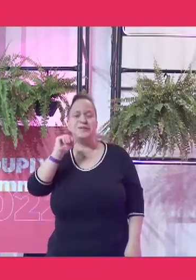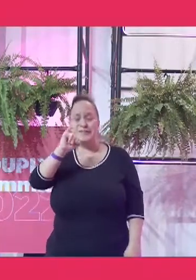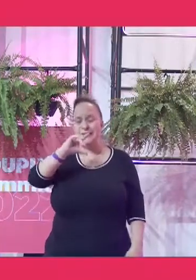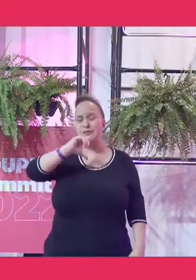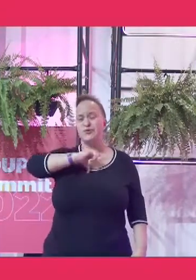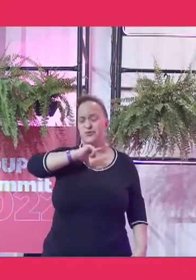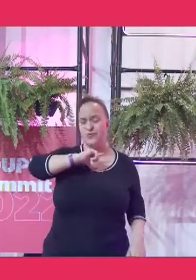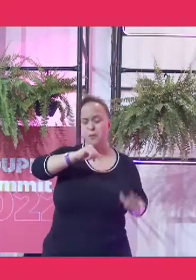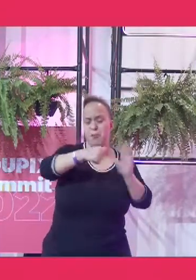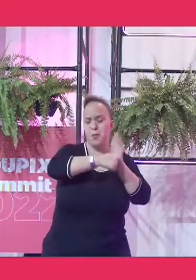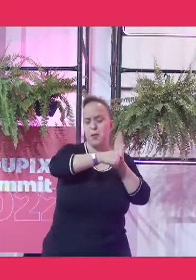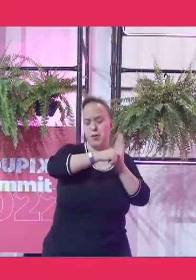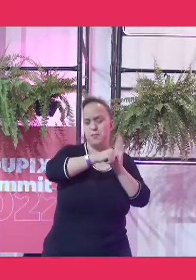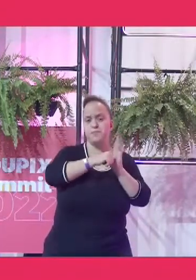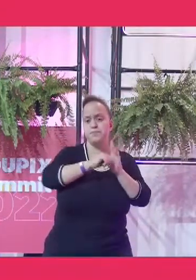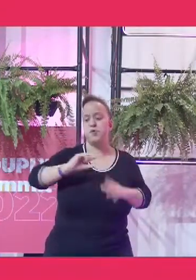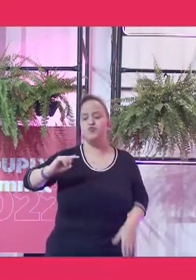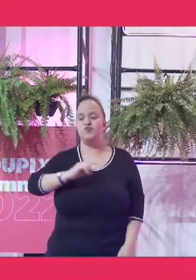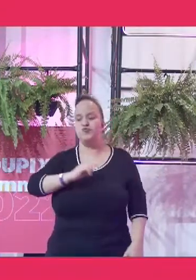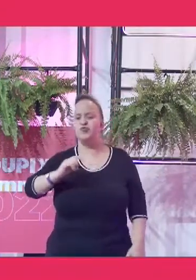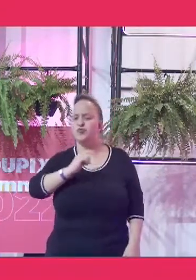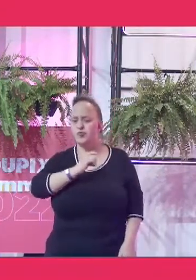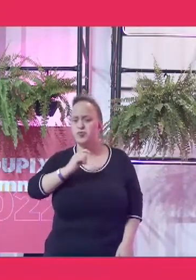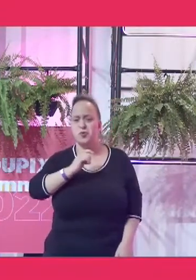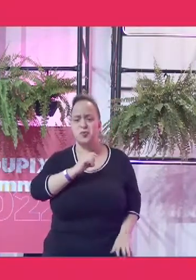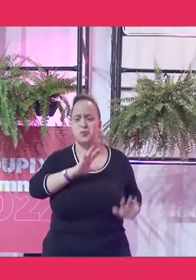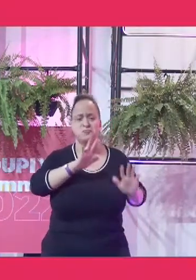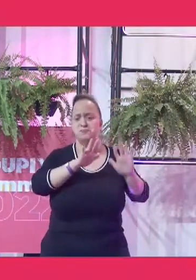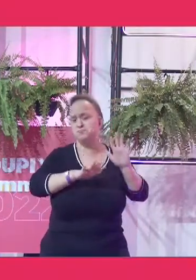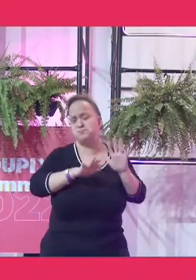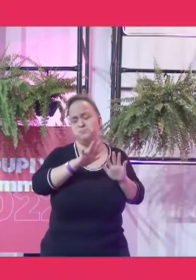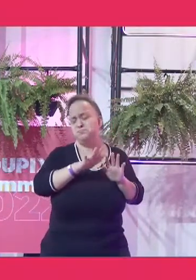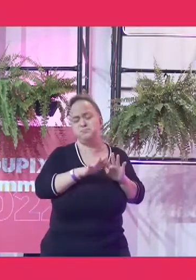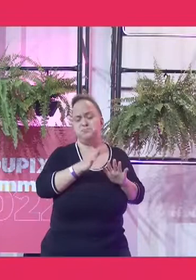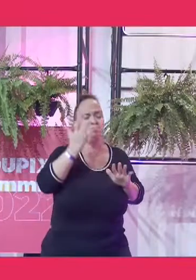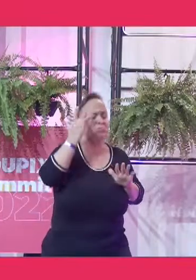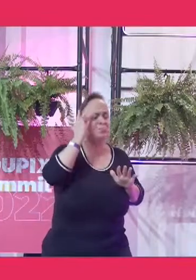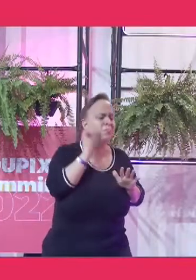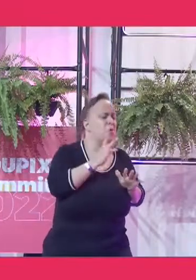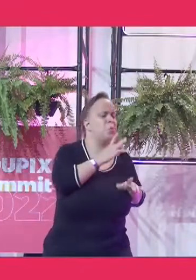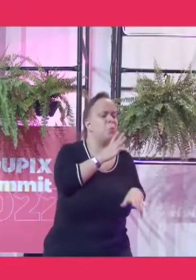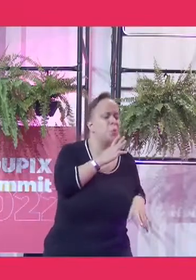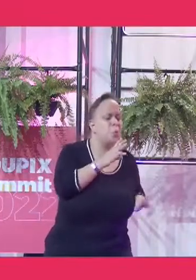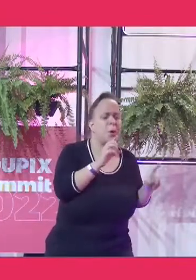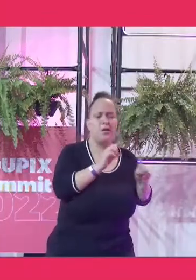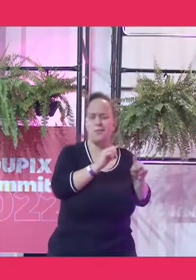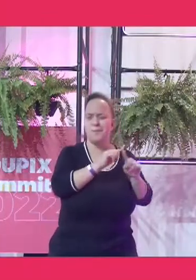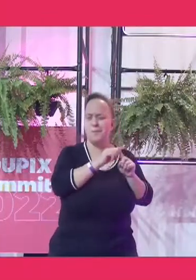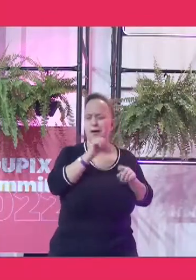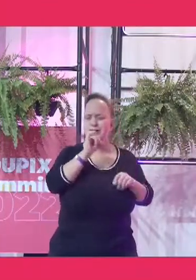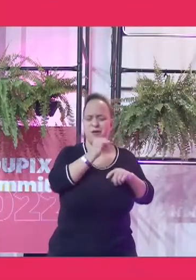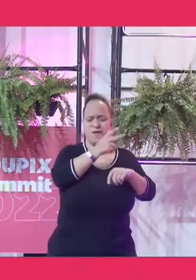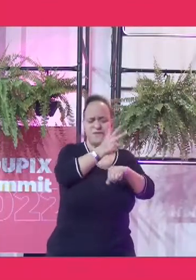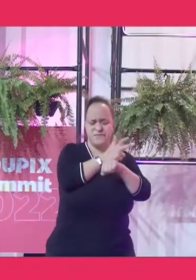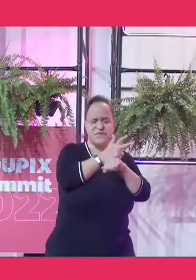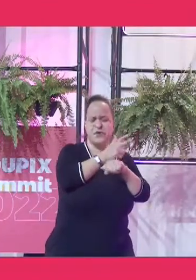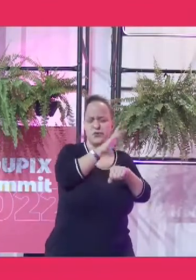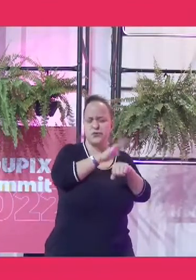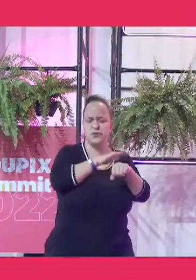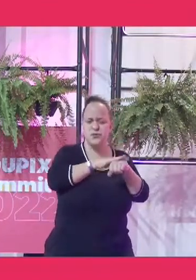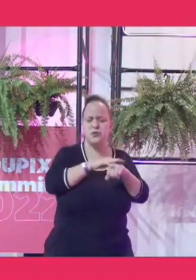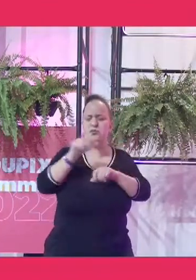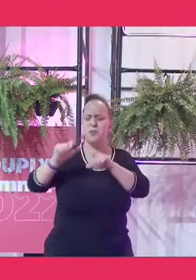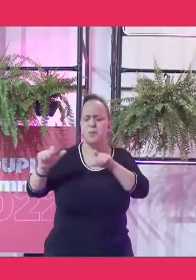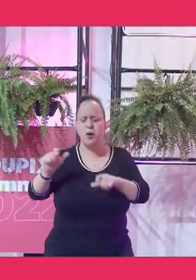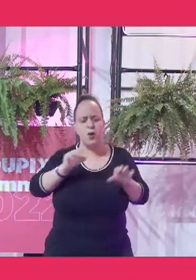por exemplo, que a pessoa... Você não precisa ser ninguém na fila do pão, mas se você fez um vídeo interessante o suficiente, engajador o suficiente, que as pessoas